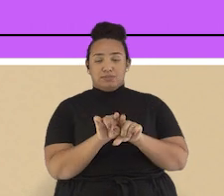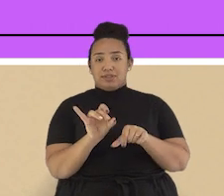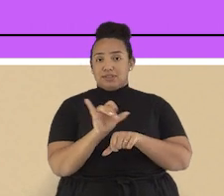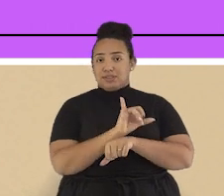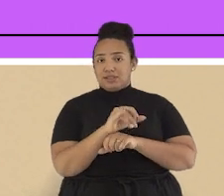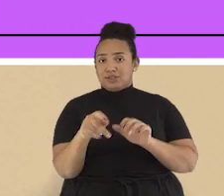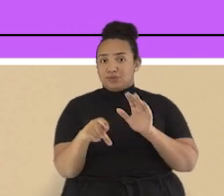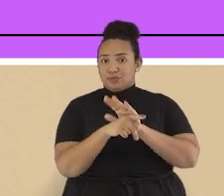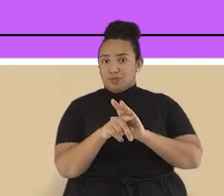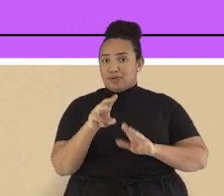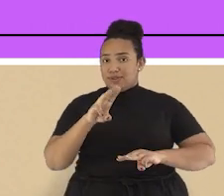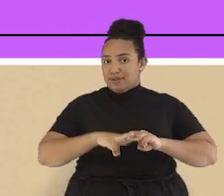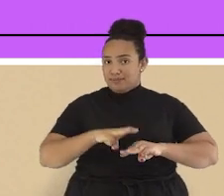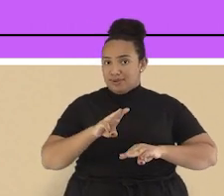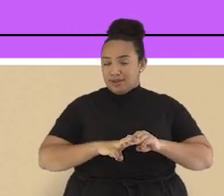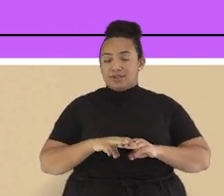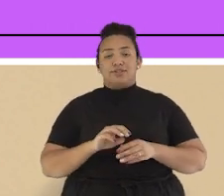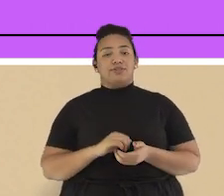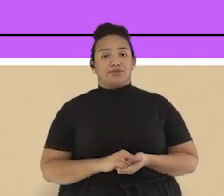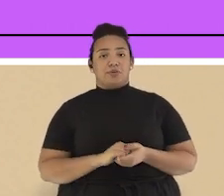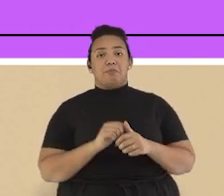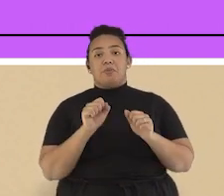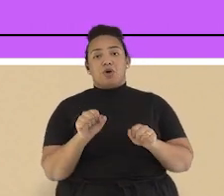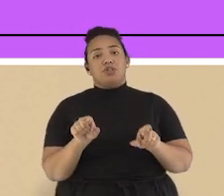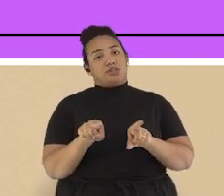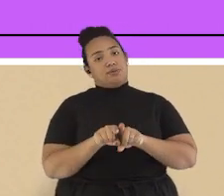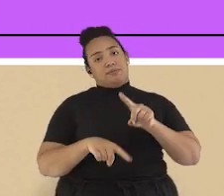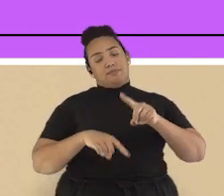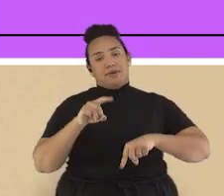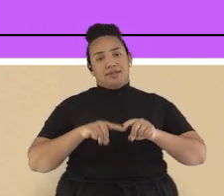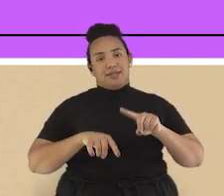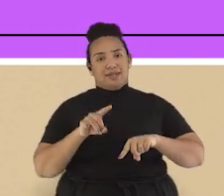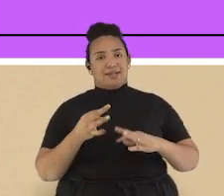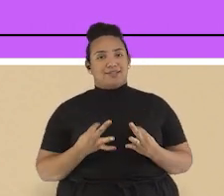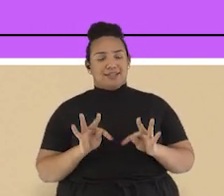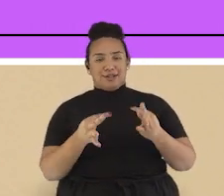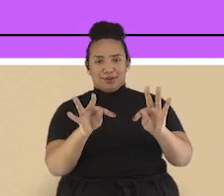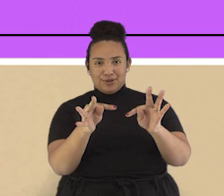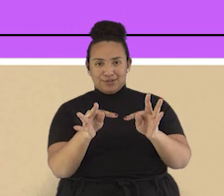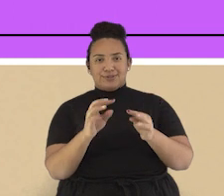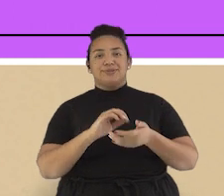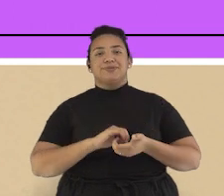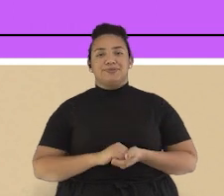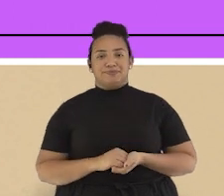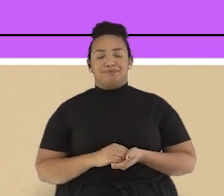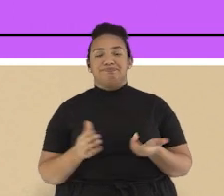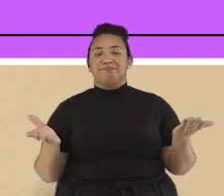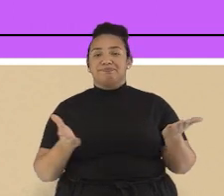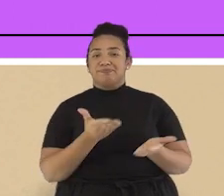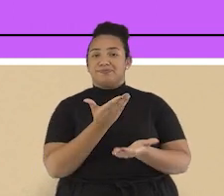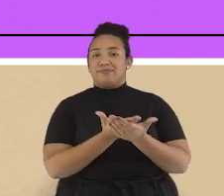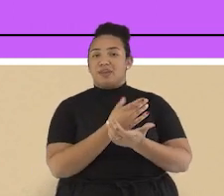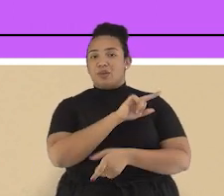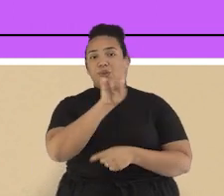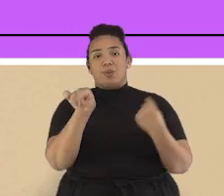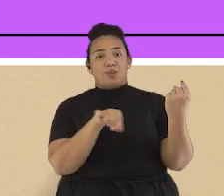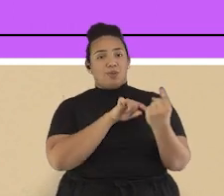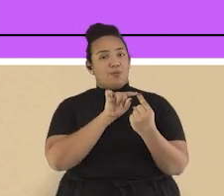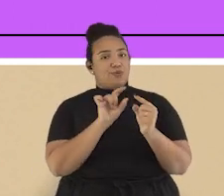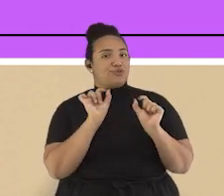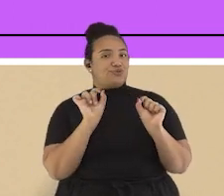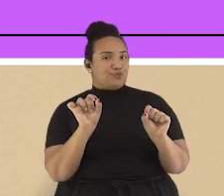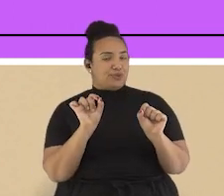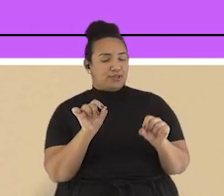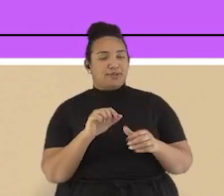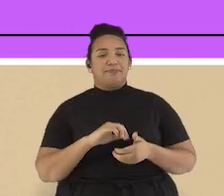matemáticos, bem como instrumentos tecnológicos disponíveis. E o objetivo da aula é compreender